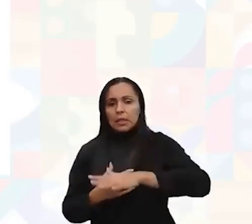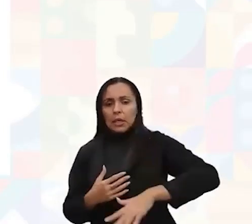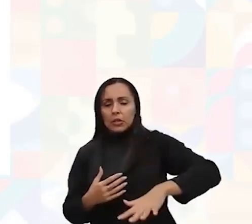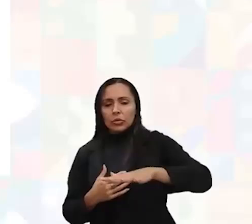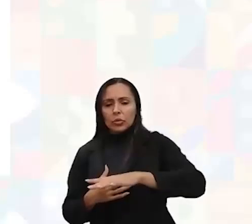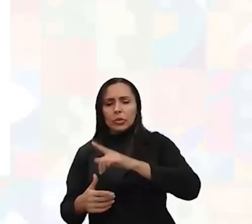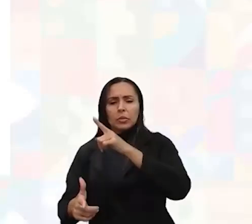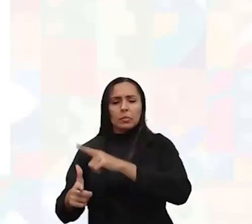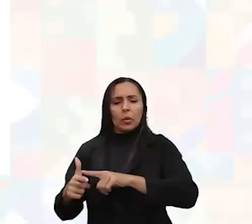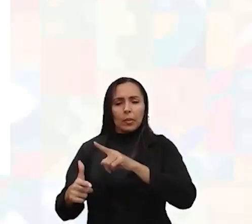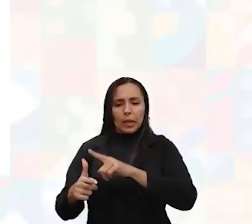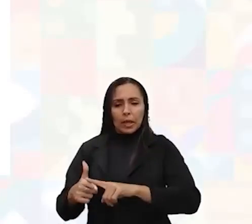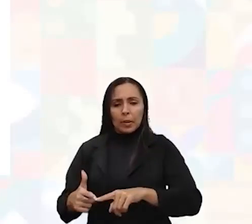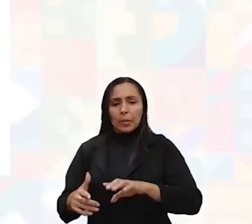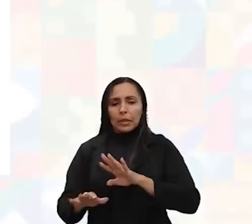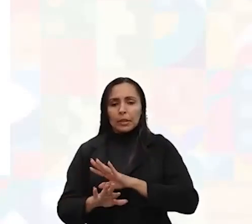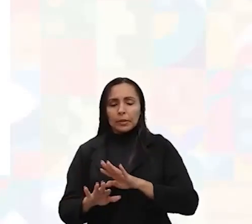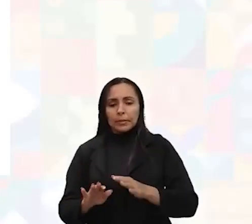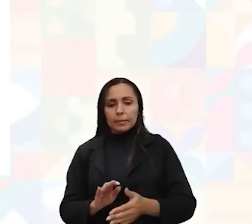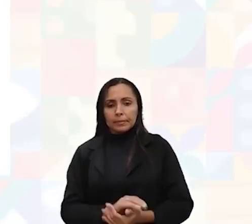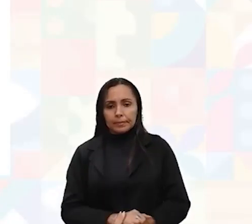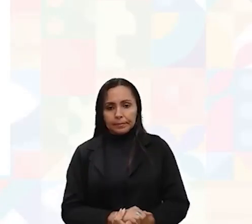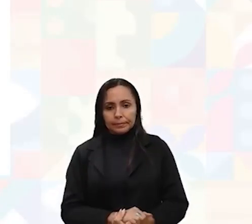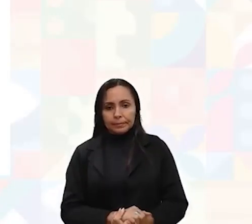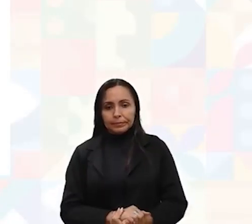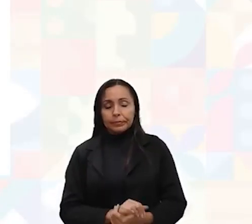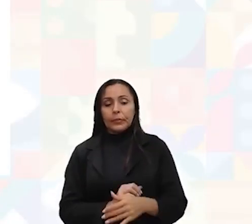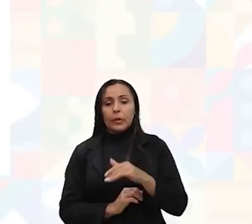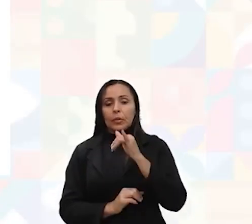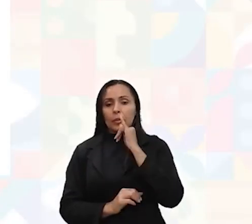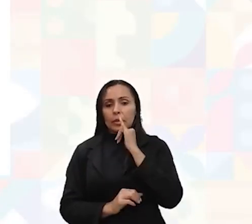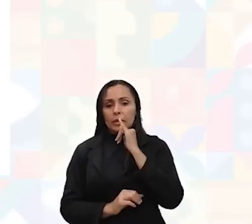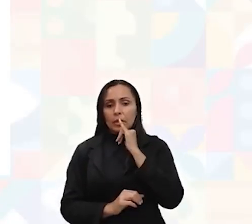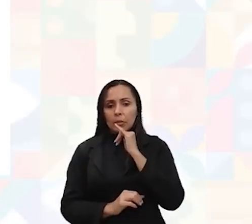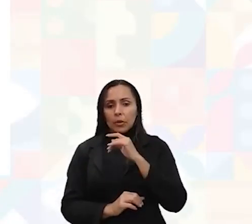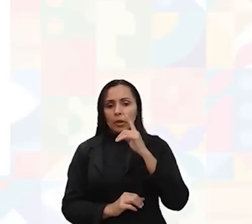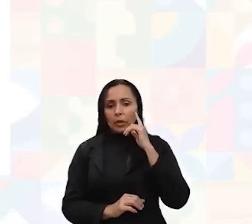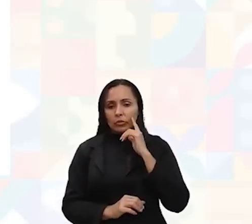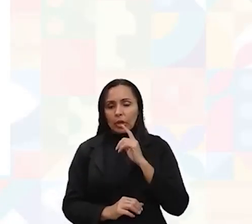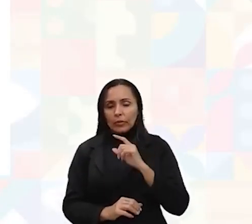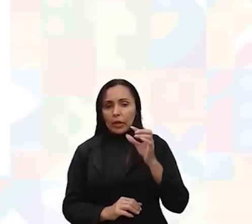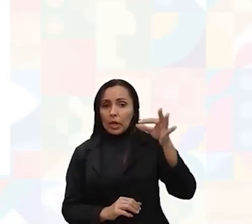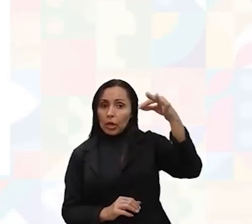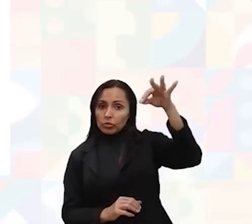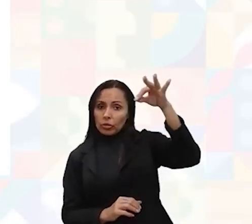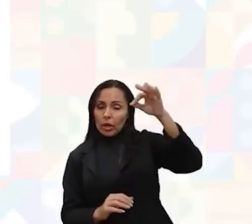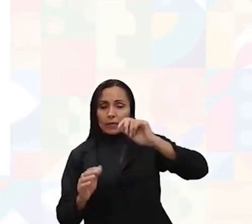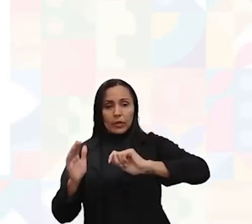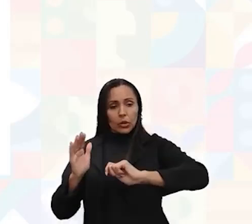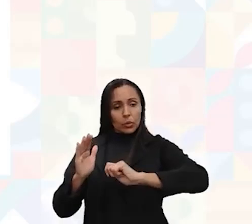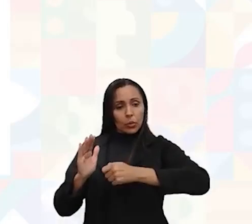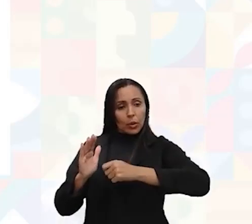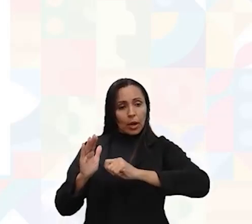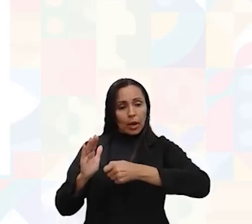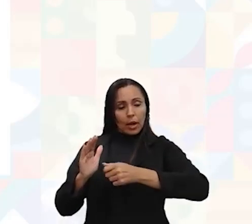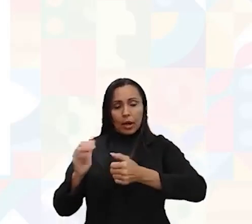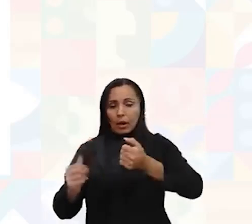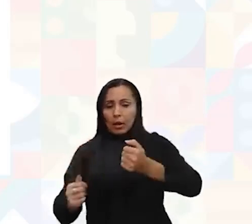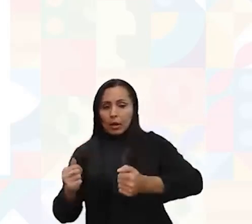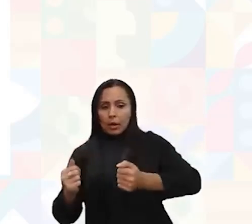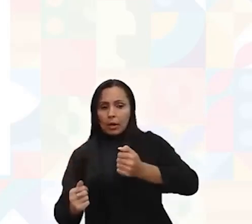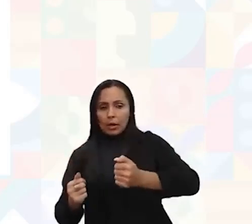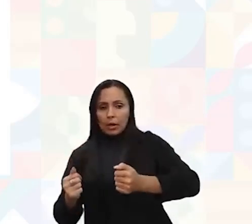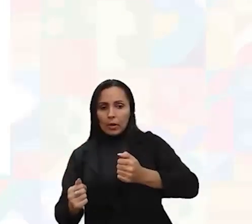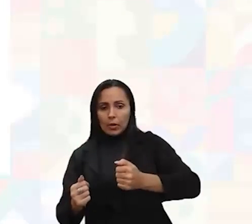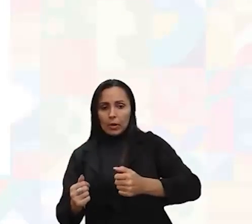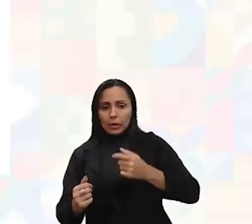ações acidentais e não intencionais. Um exemplo é a chave do carro, que pode ser facilmente inserida na fechadura, em ambas